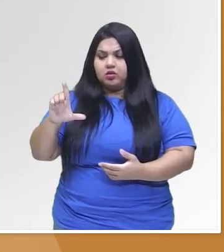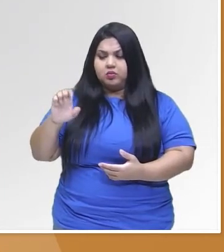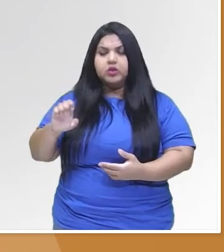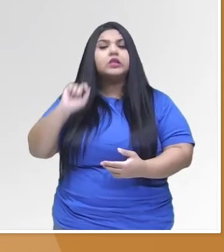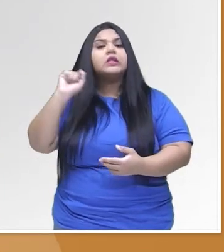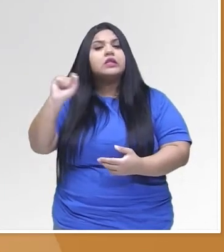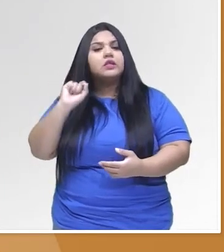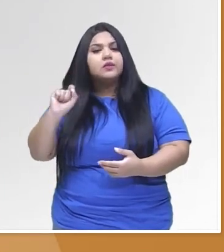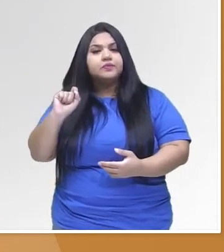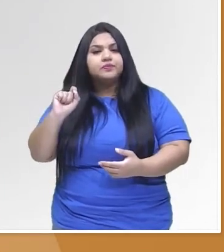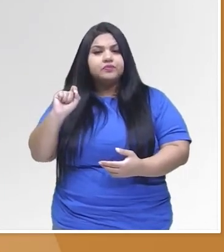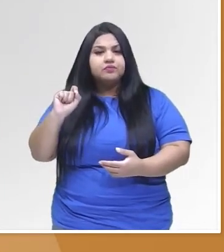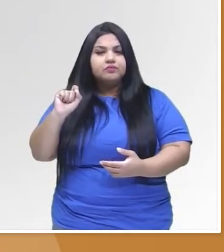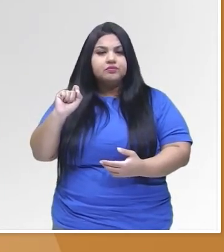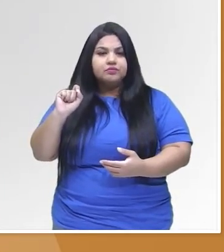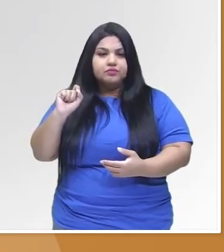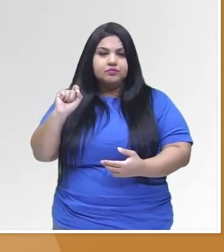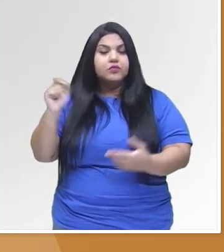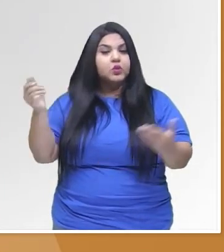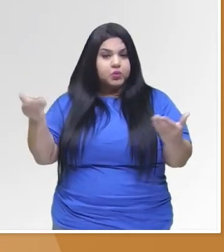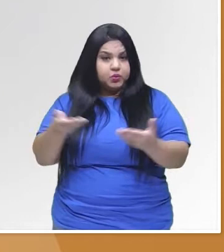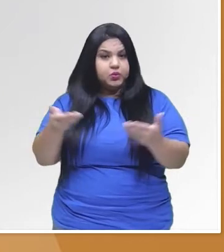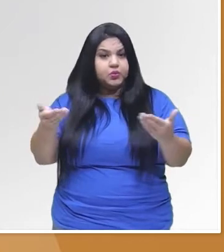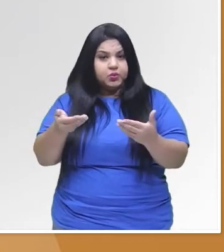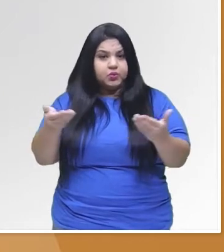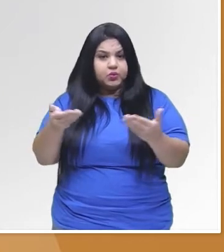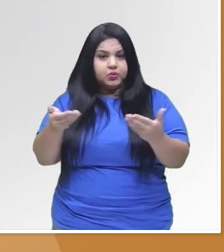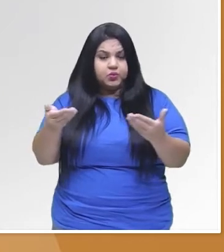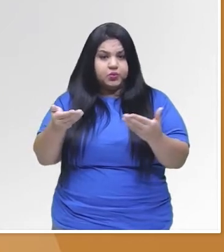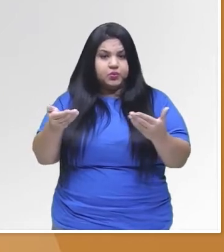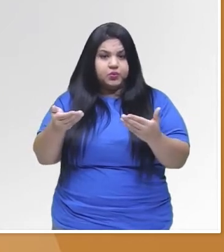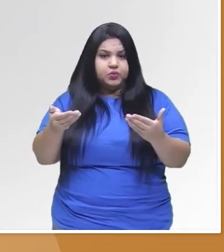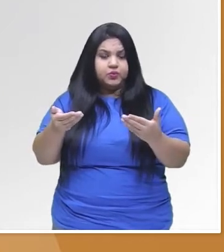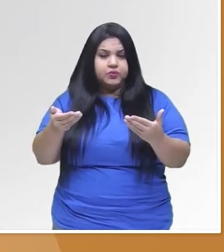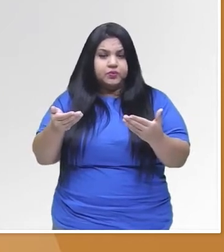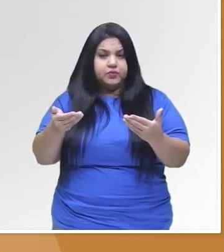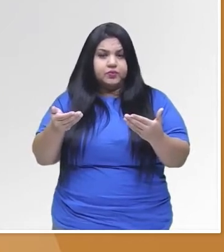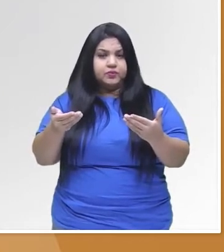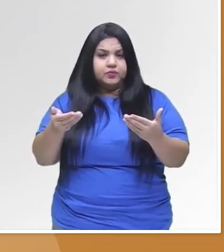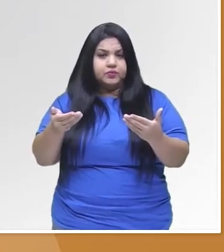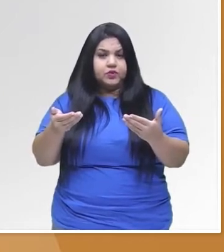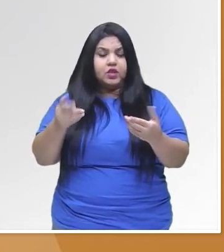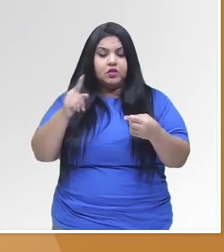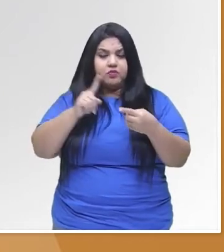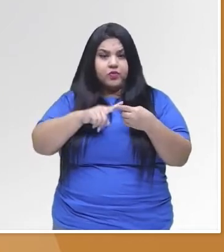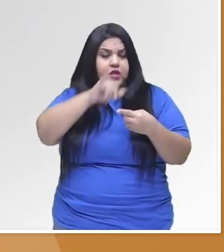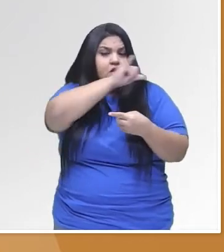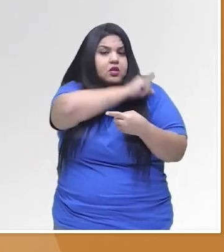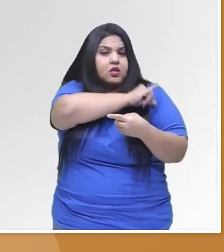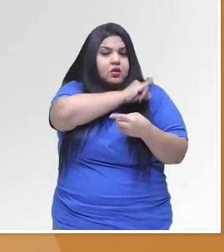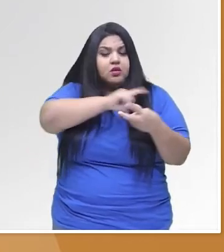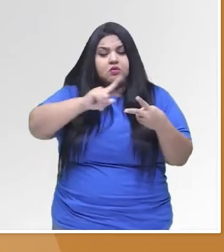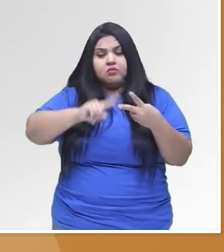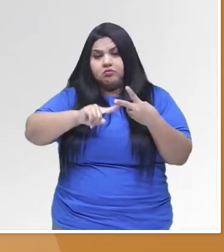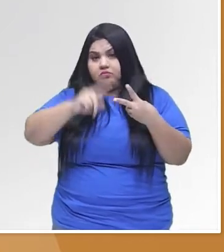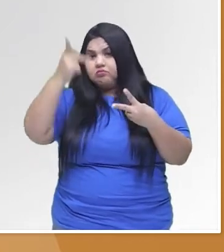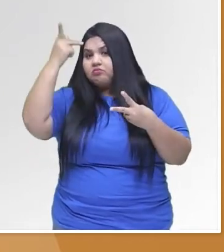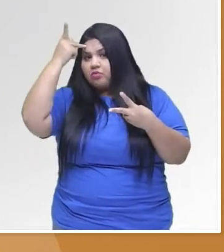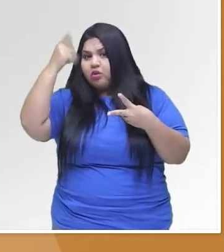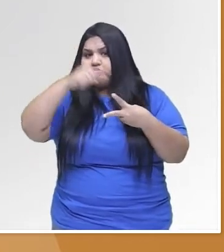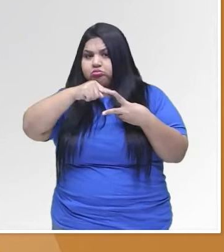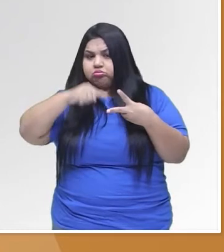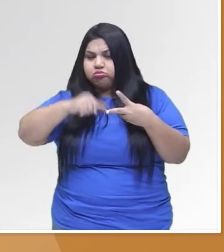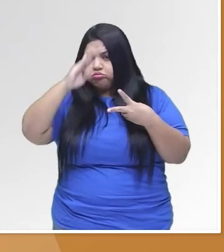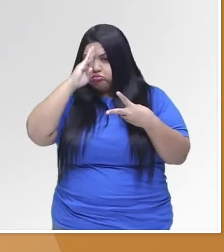elas? Essas metrópoles são hoje, né, as metrópoles do Rio de Janeiro e de São Paulo,